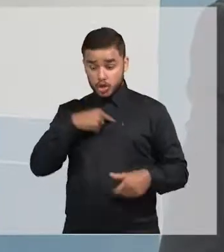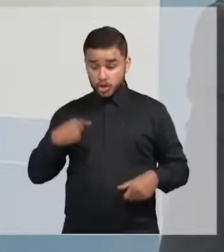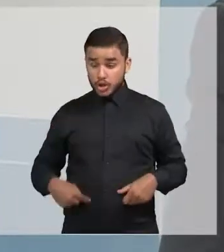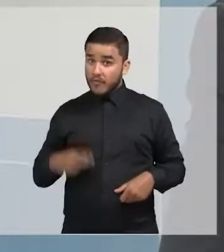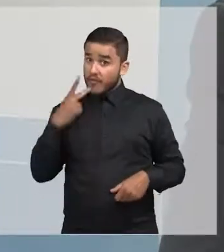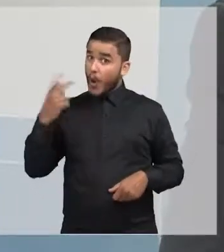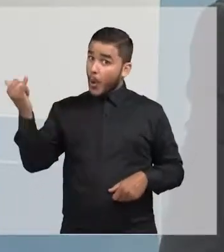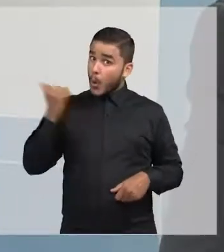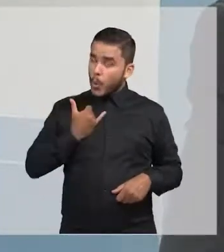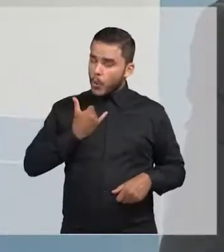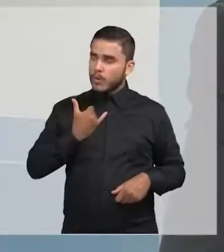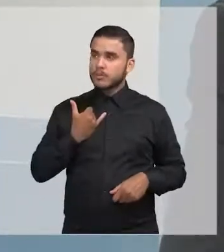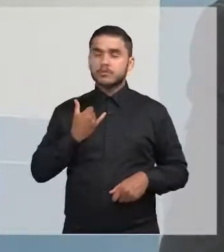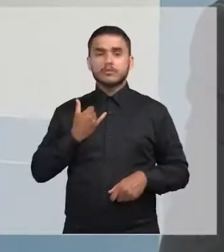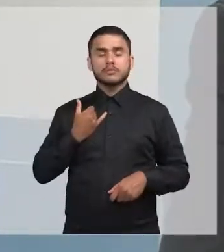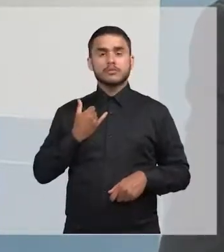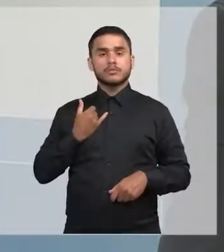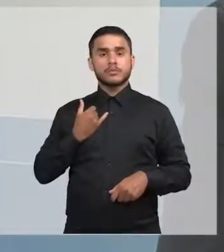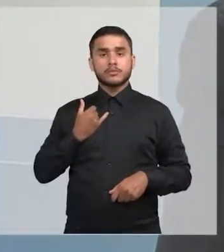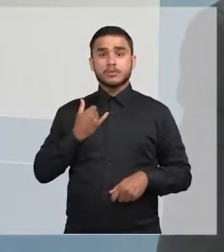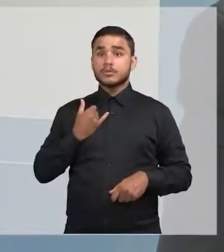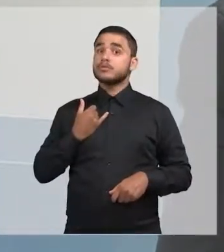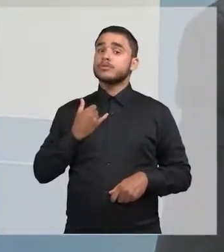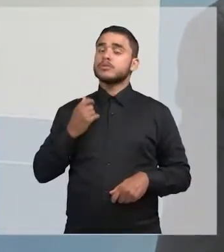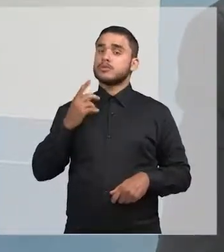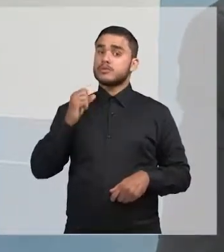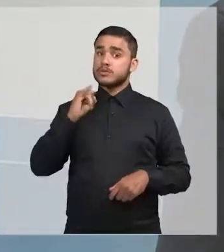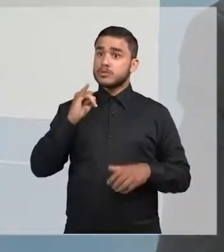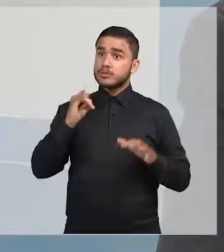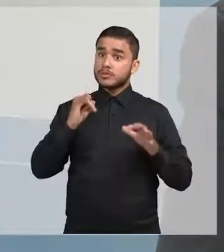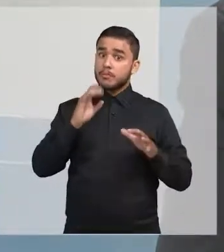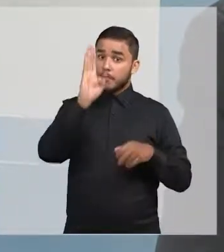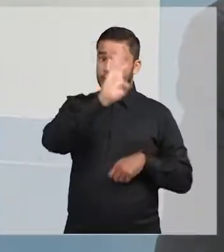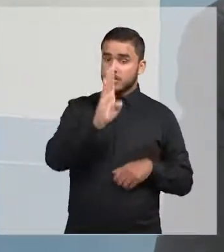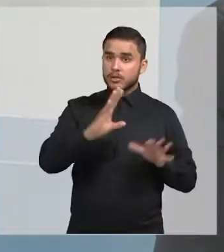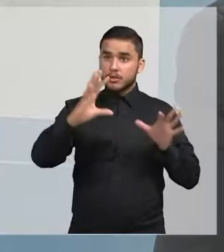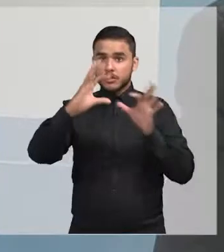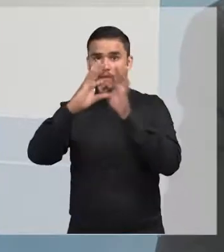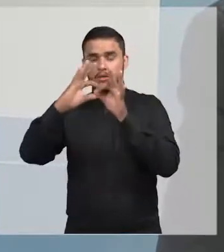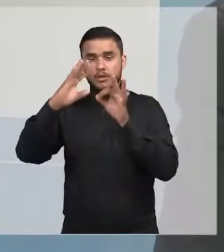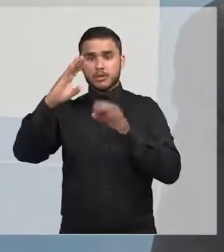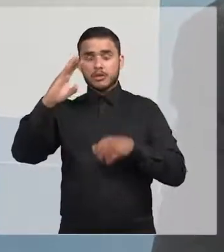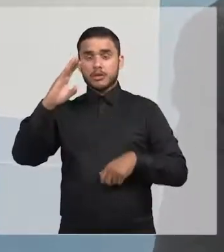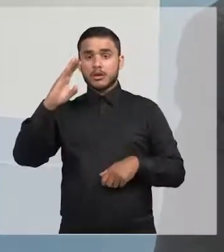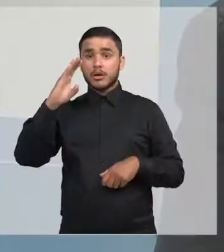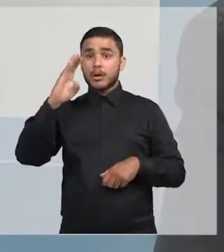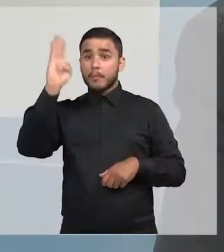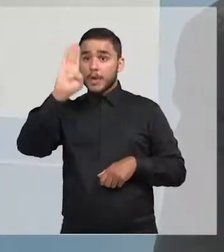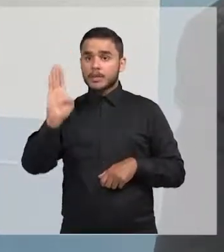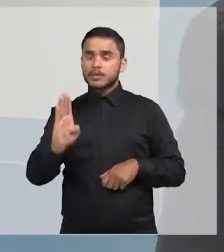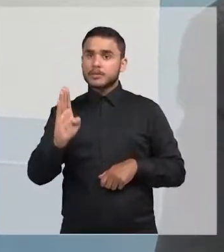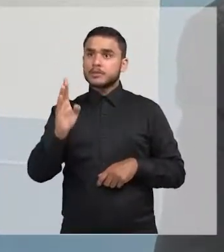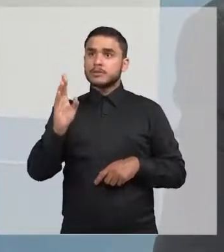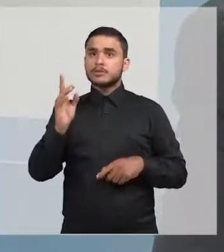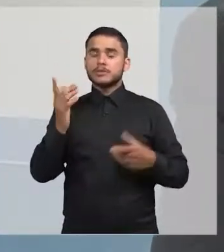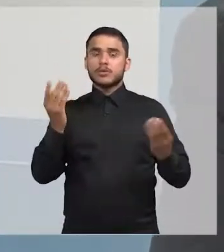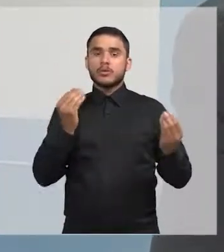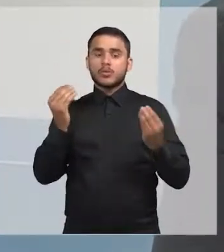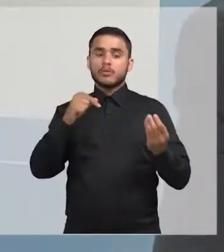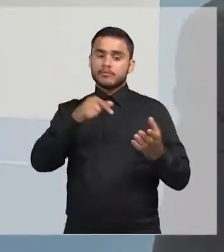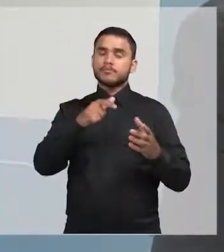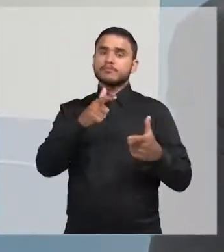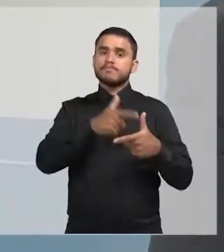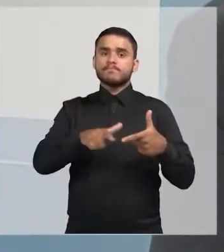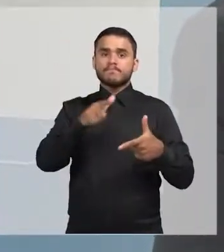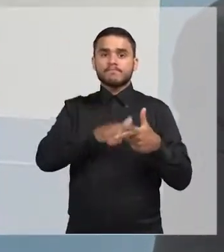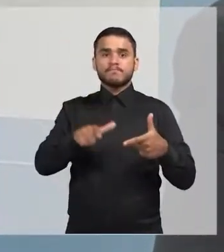Brasil tiver um atrelamento muito grande com os Estados Unidos, nessa guerra comercial que existe entre os dois, vai sobrar para o